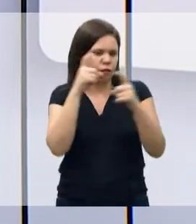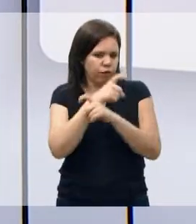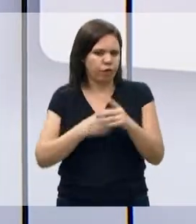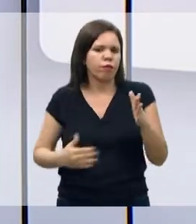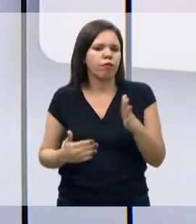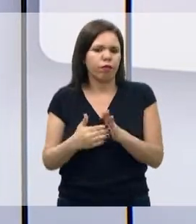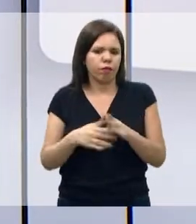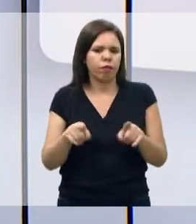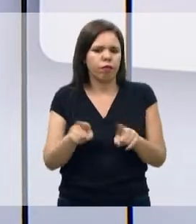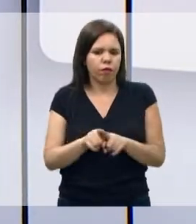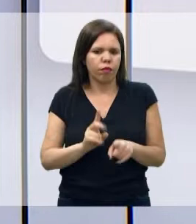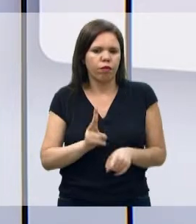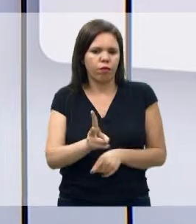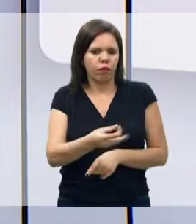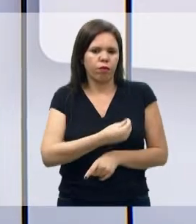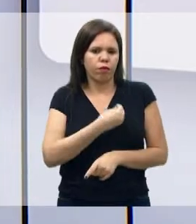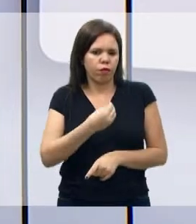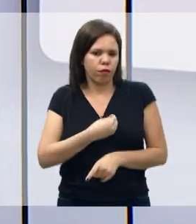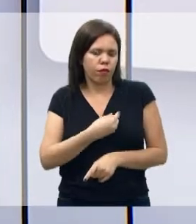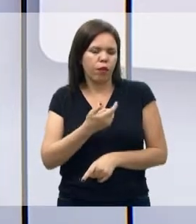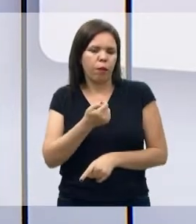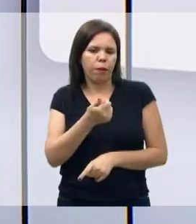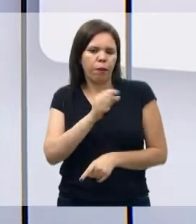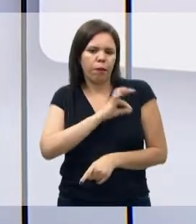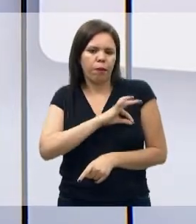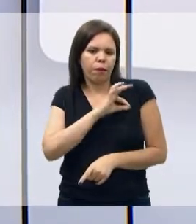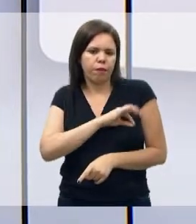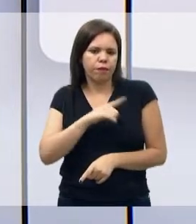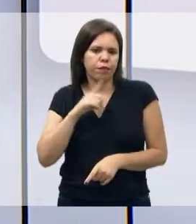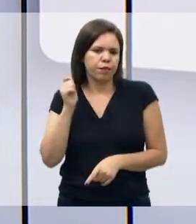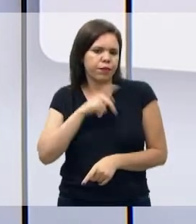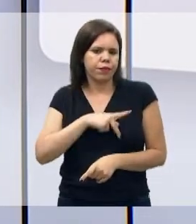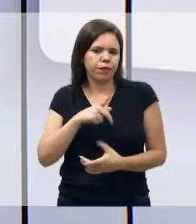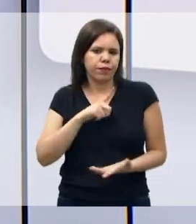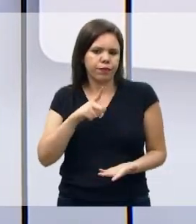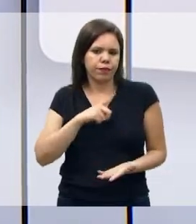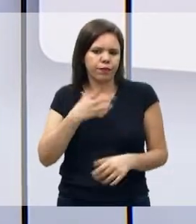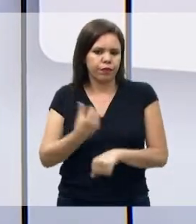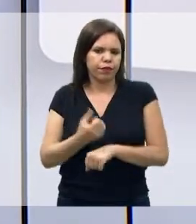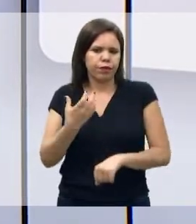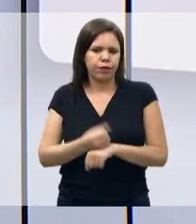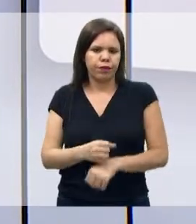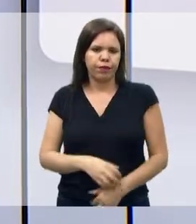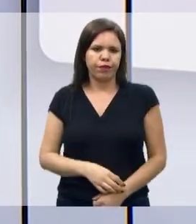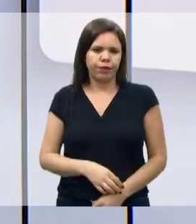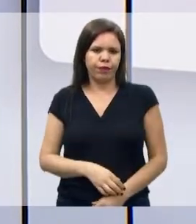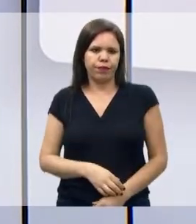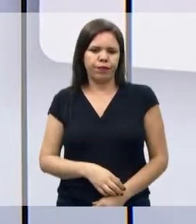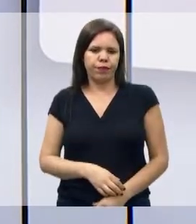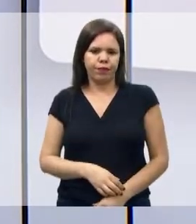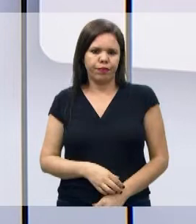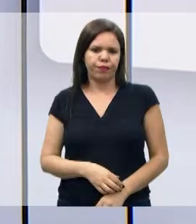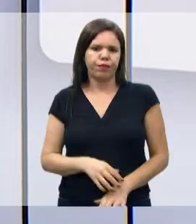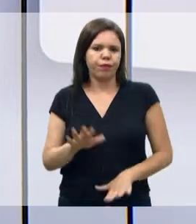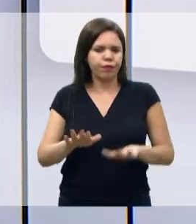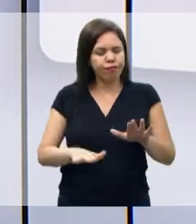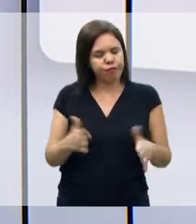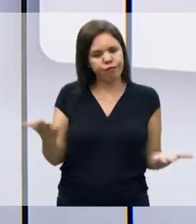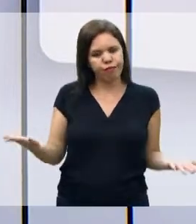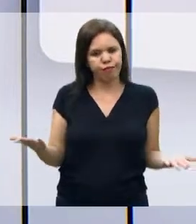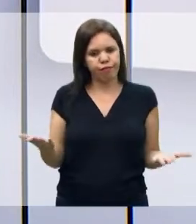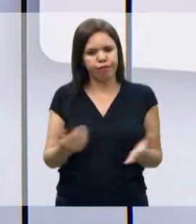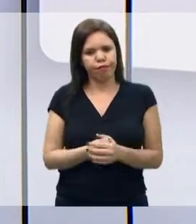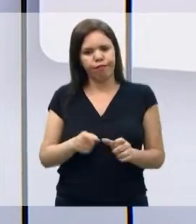elas subsistir com o subsídio, com o dinheiro, com a aposentadoria que ela vai receber. Mas, independente disso, nós temos